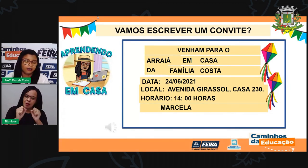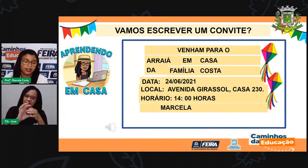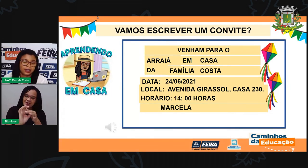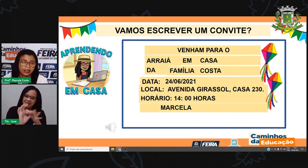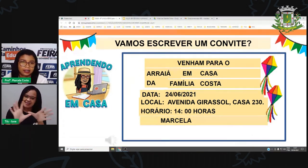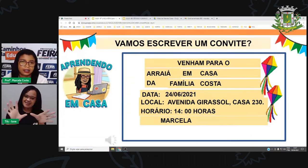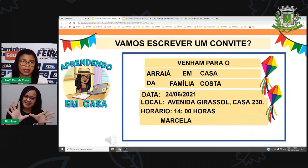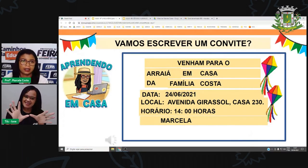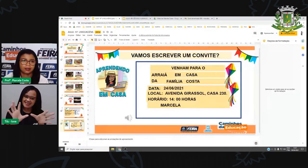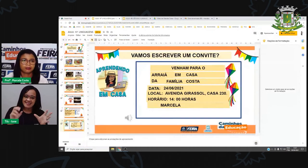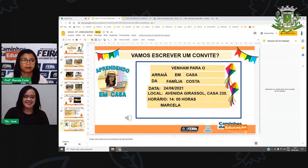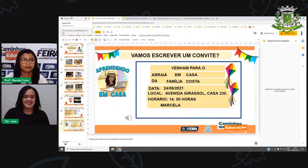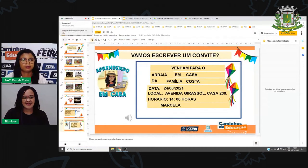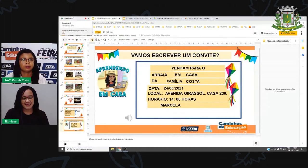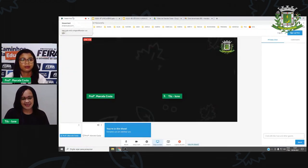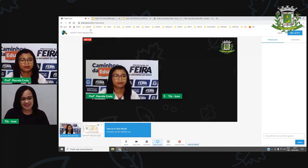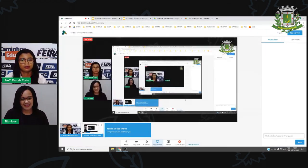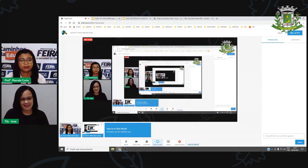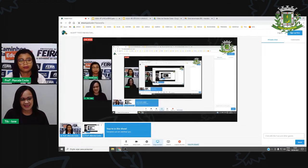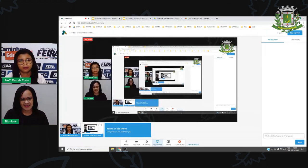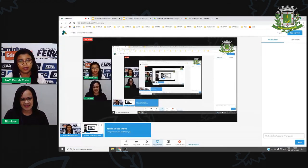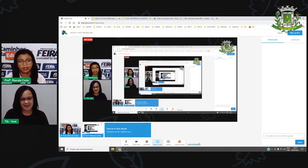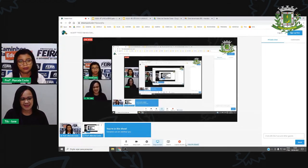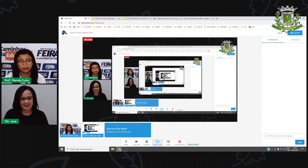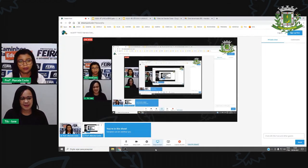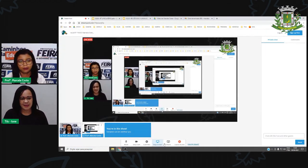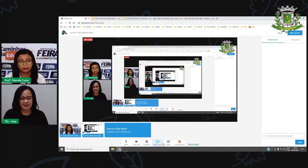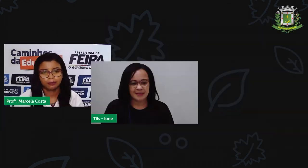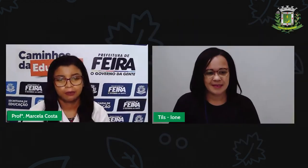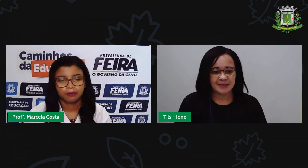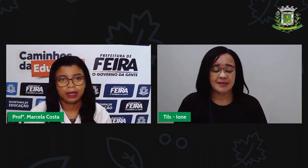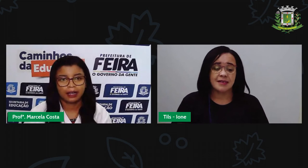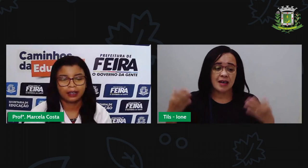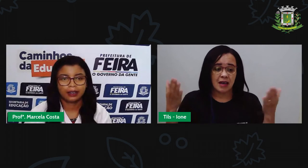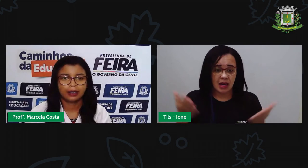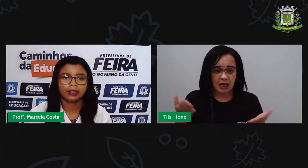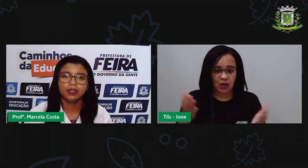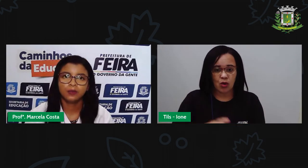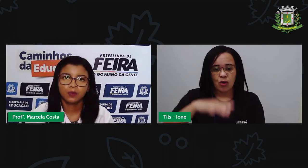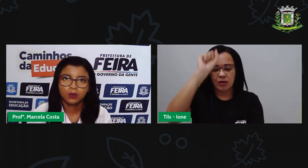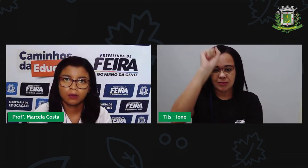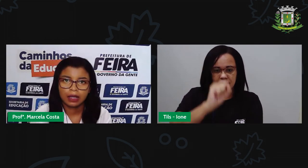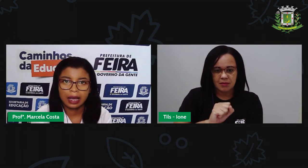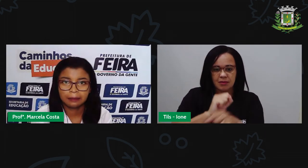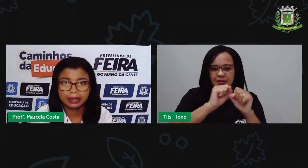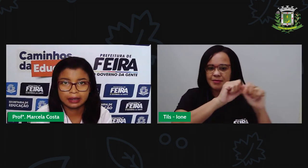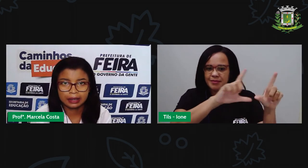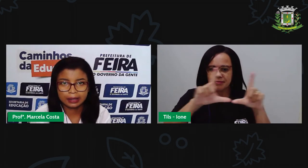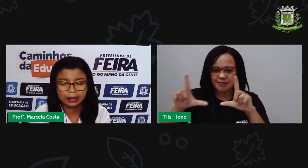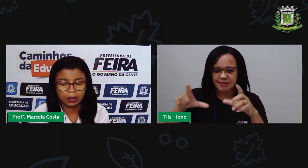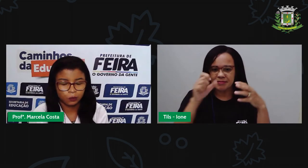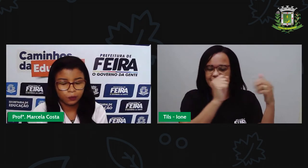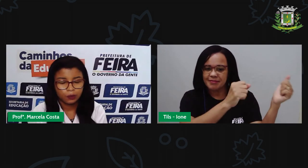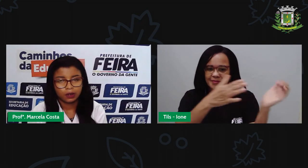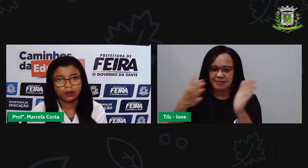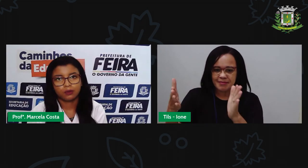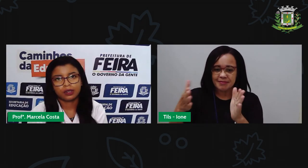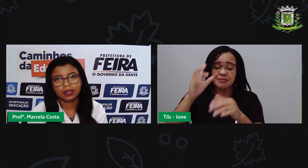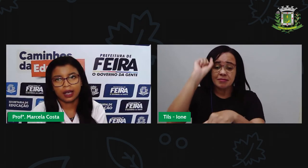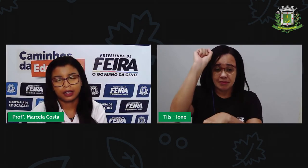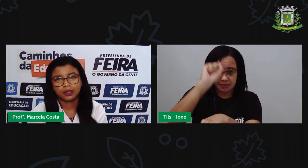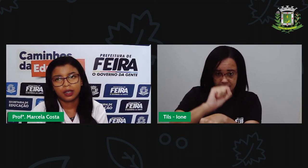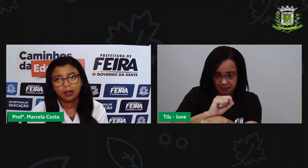Agora, criançada, eu vou parar aqui a apresentação